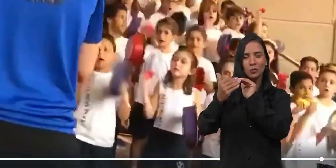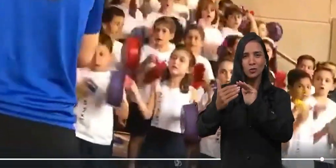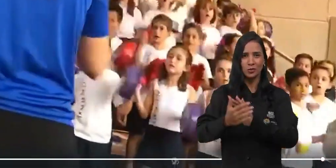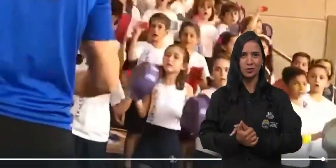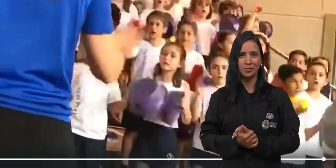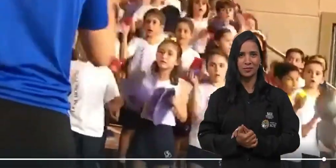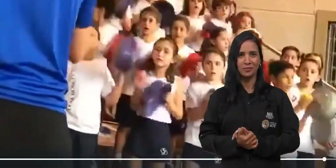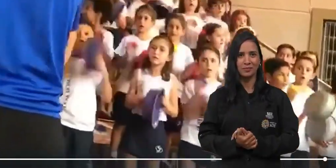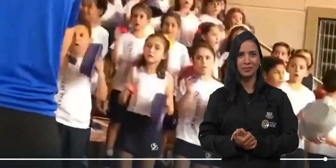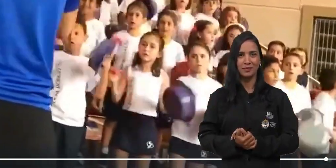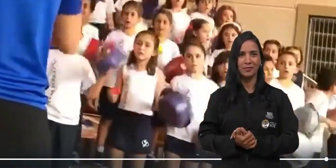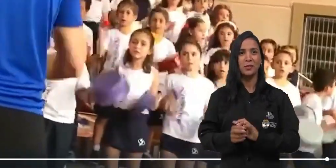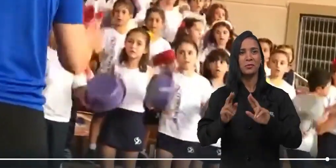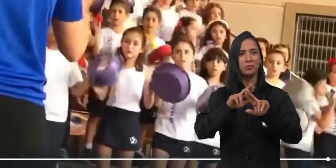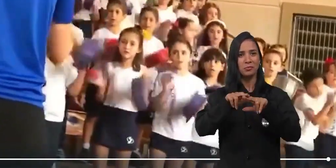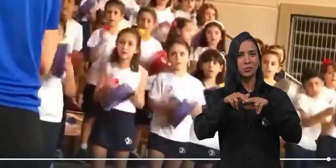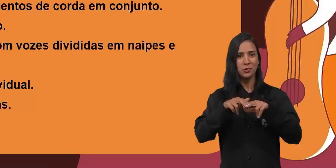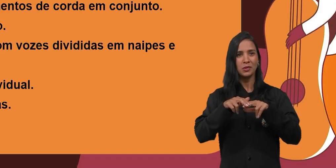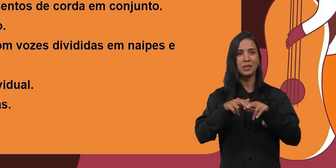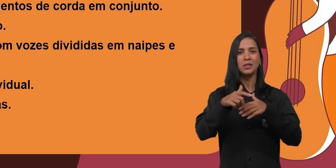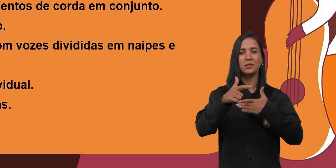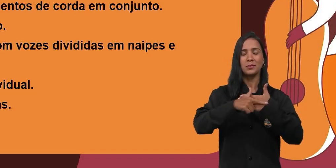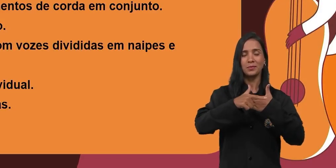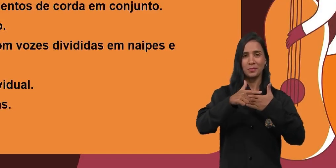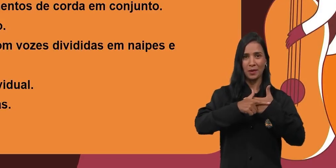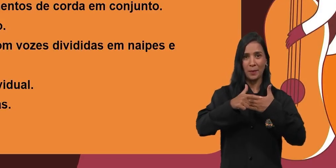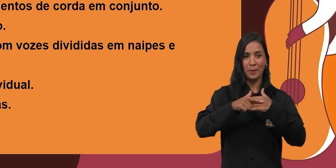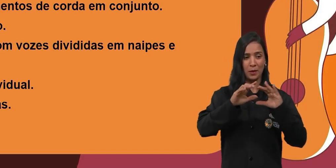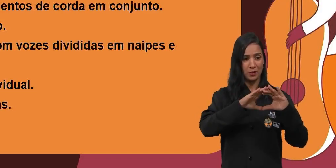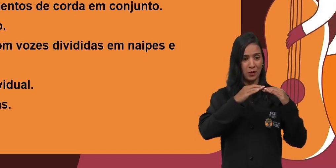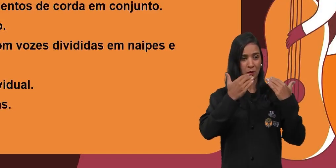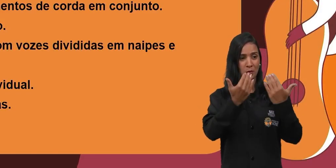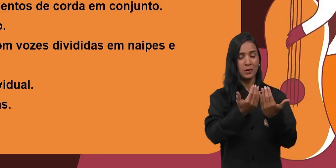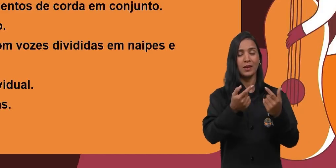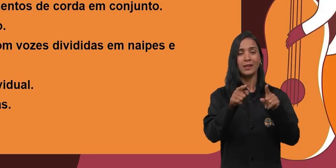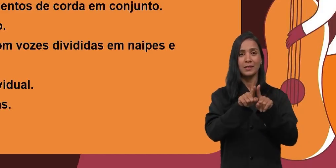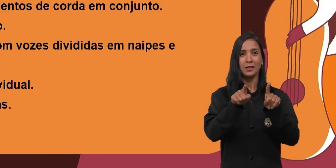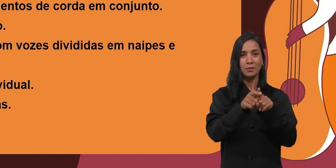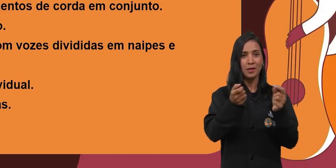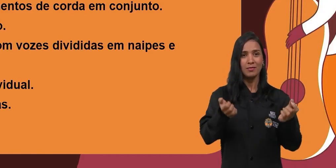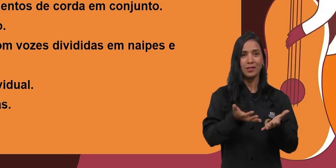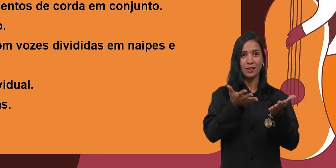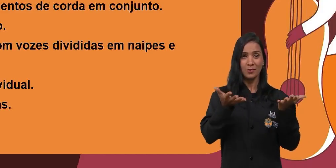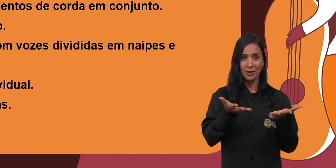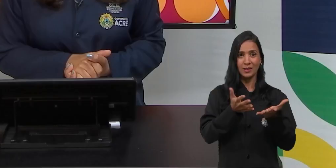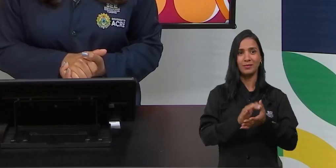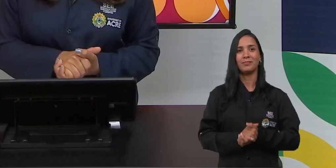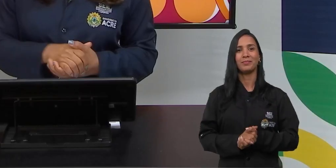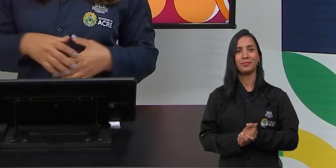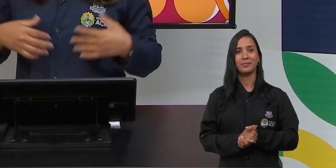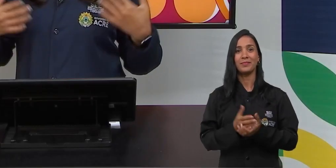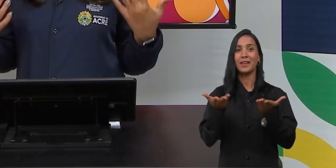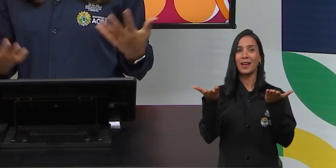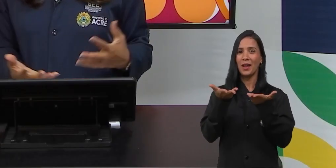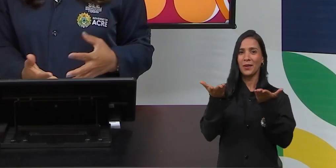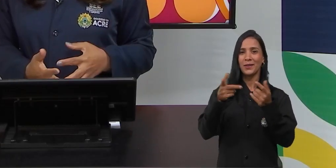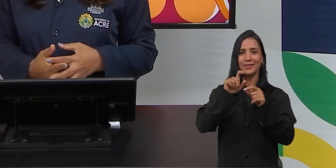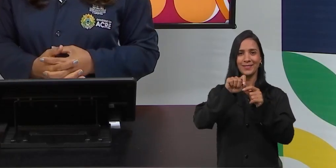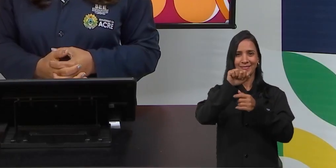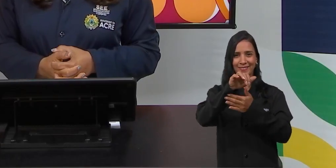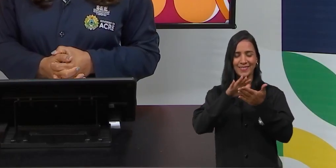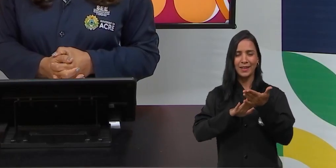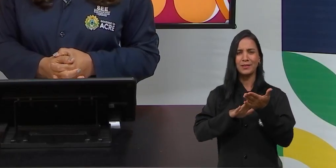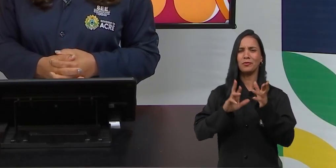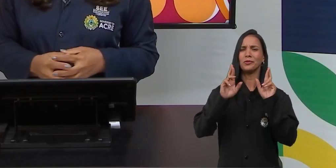é uma das funções do coral na comunidade. Agora a gente vai para a nossa atividade. Espero que você